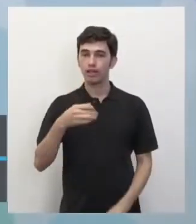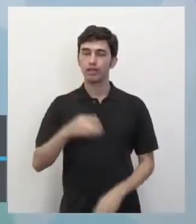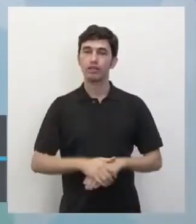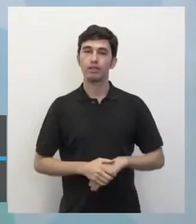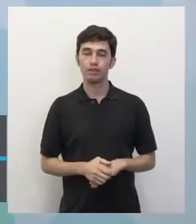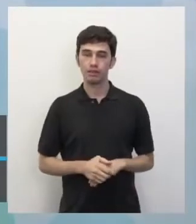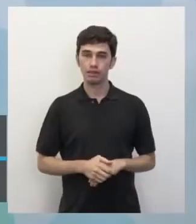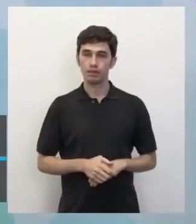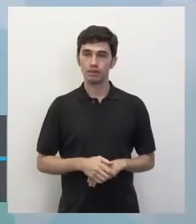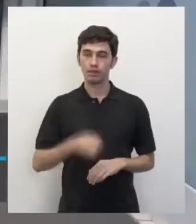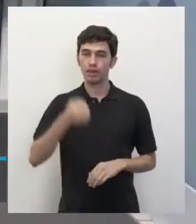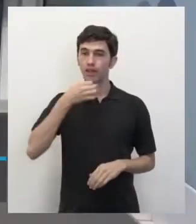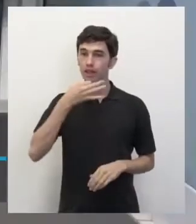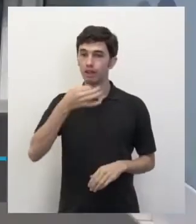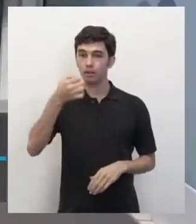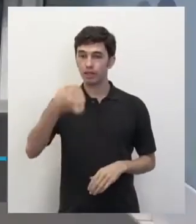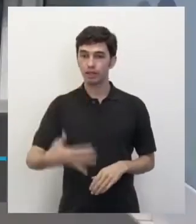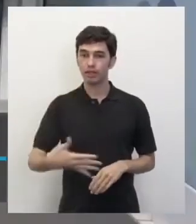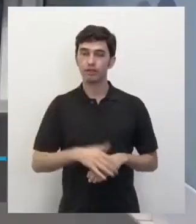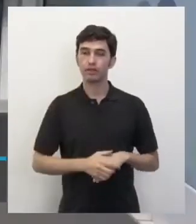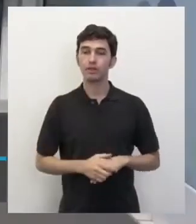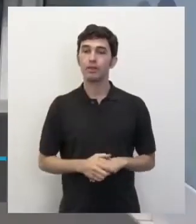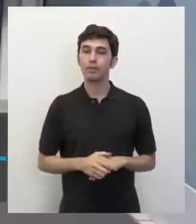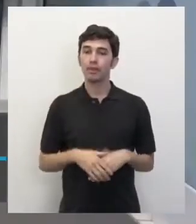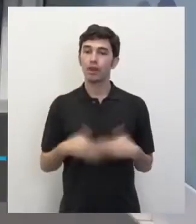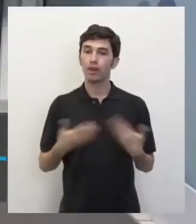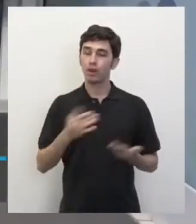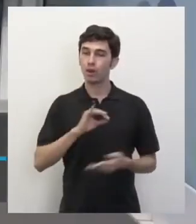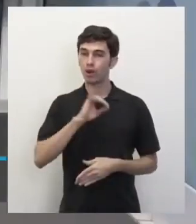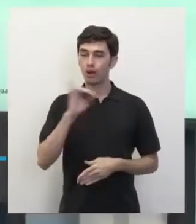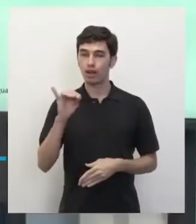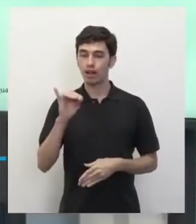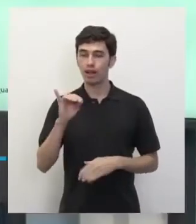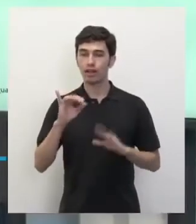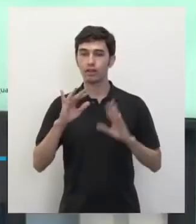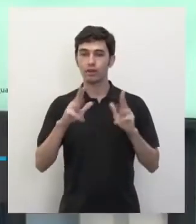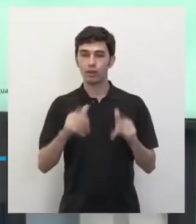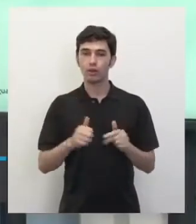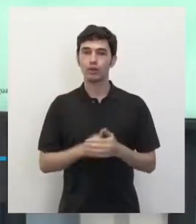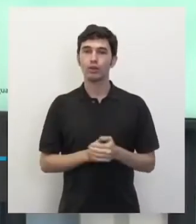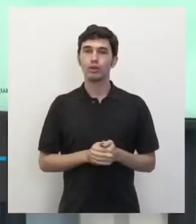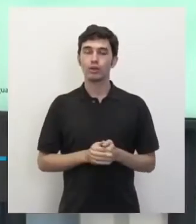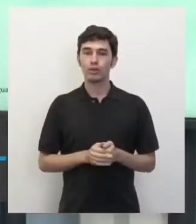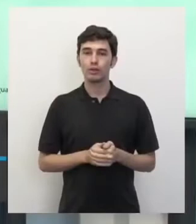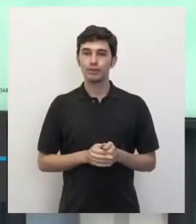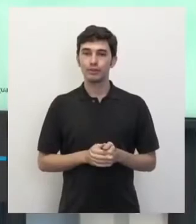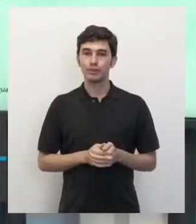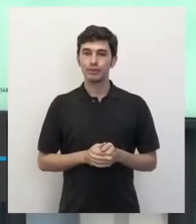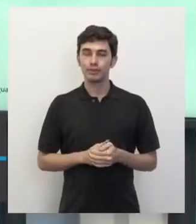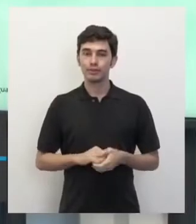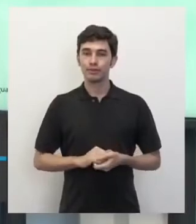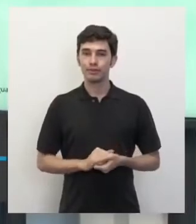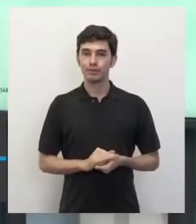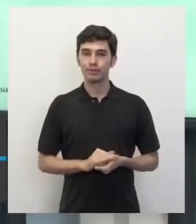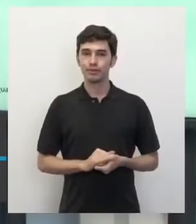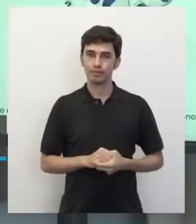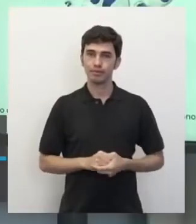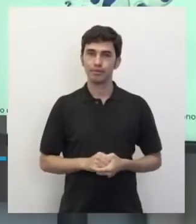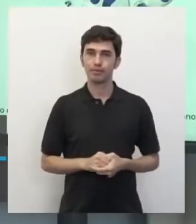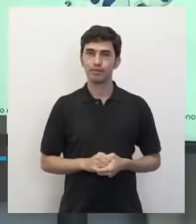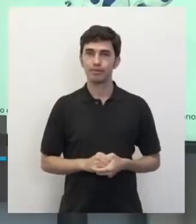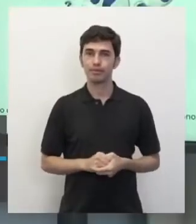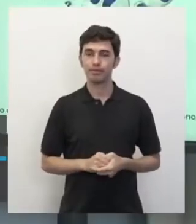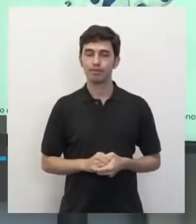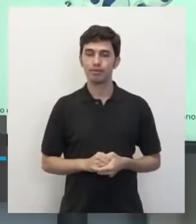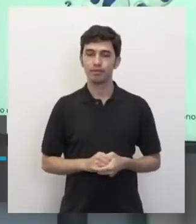ministrar a aula de hoje. Olá, professora. Olá, professor Mauro. Olá, estudante, professores, professoras e todos que nos acompanham. E